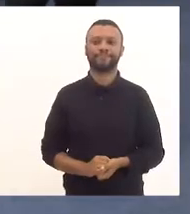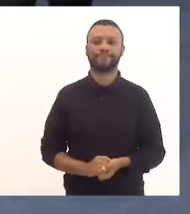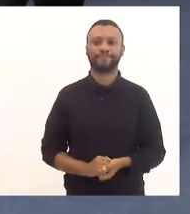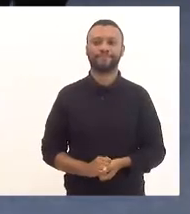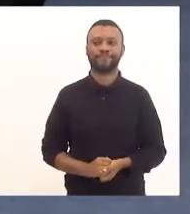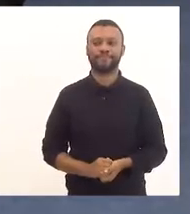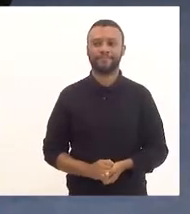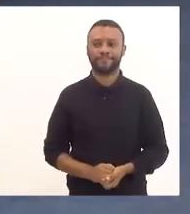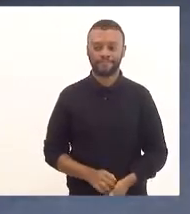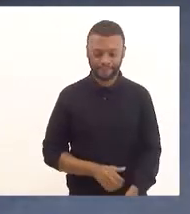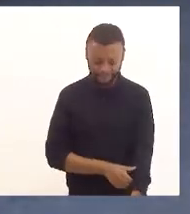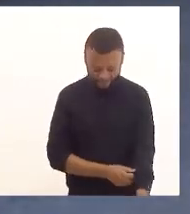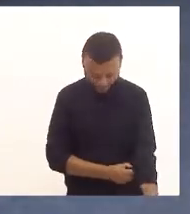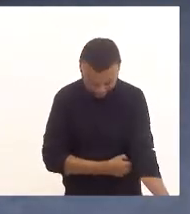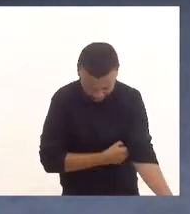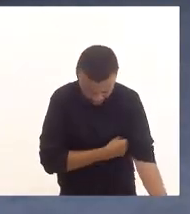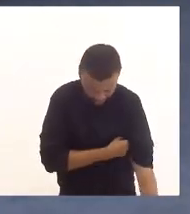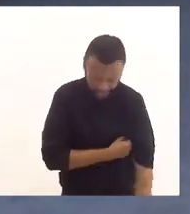São Paulo